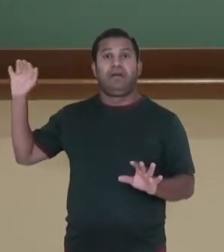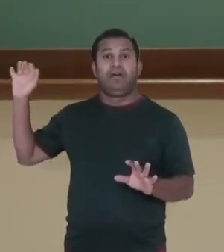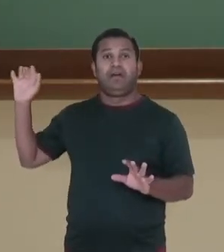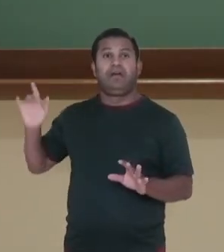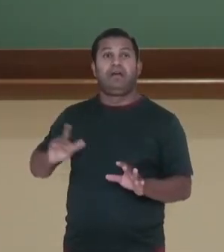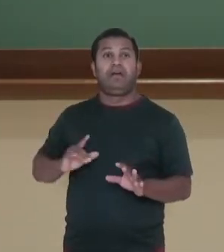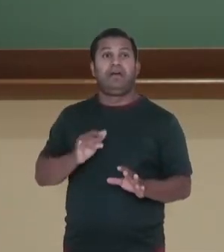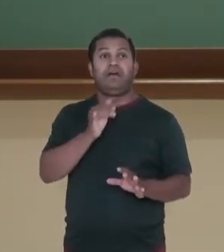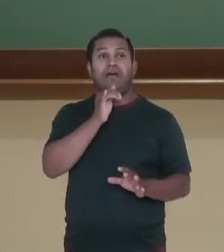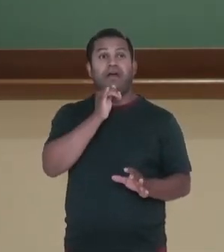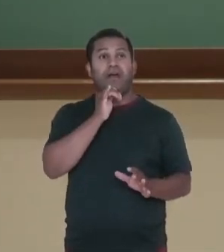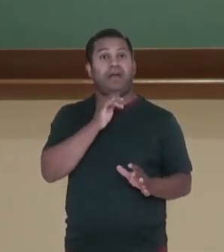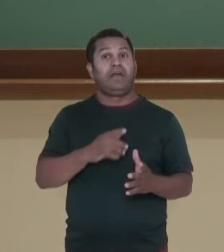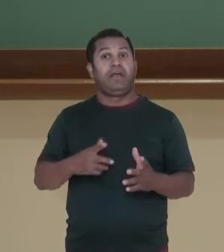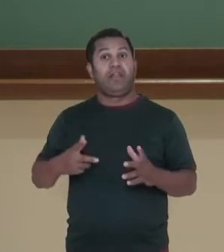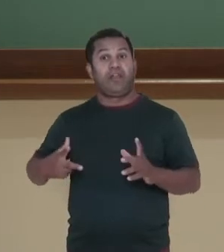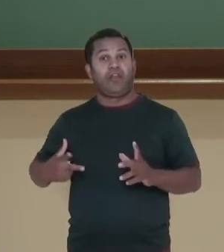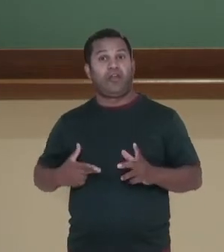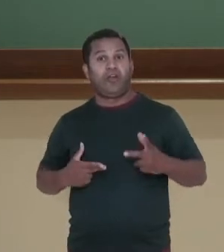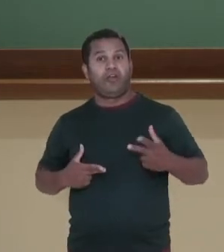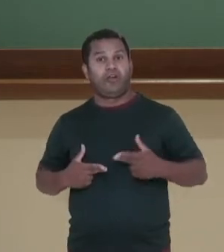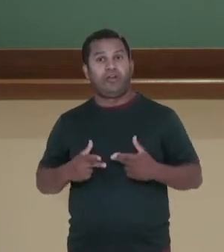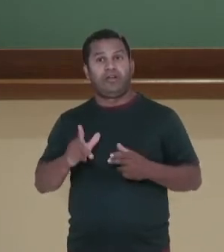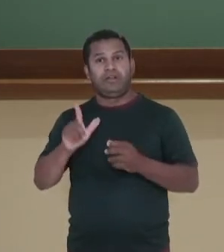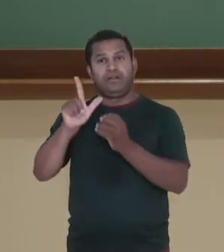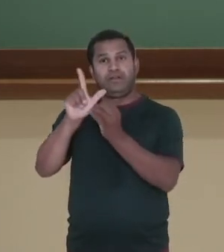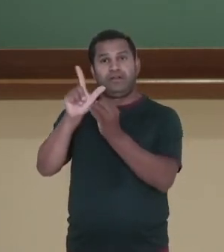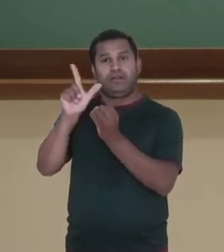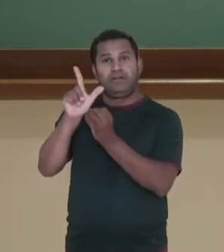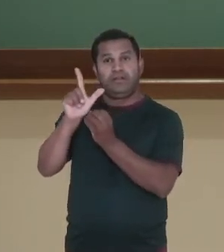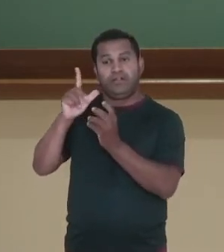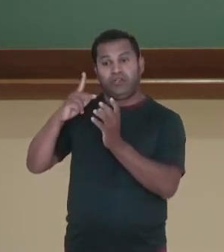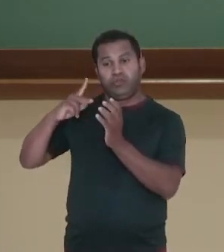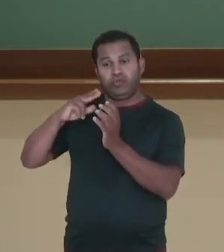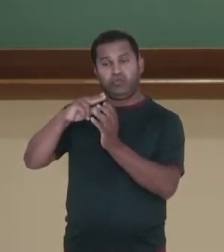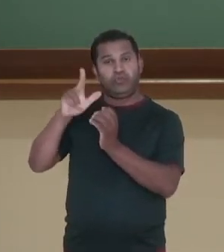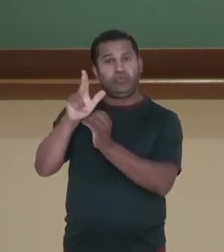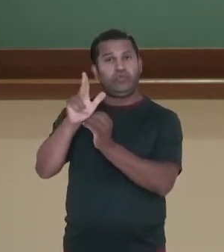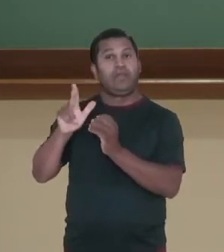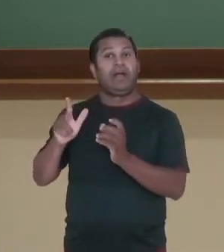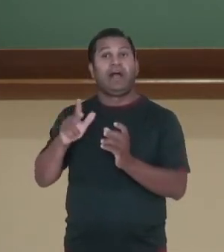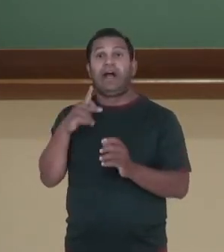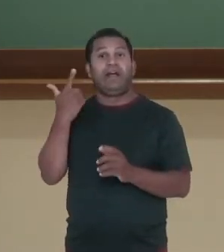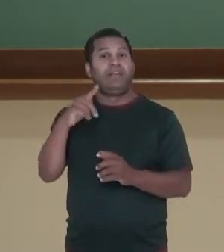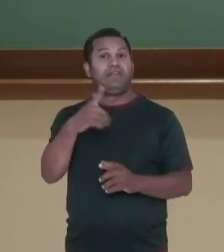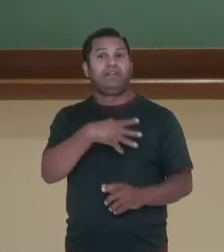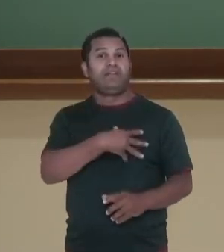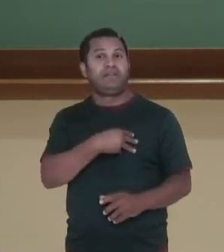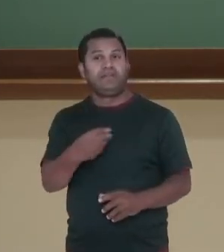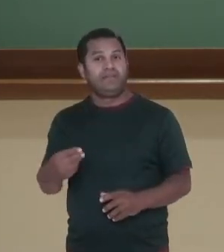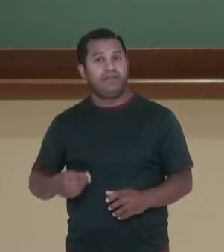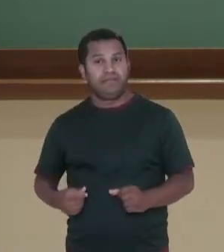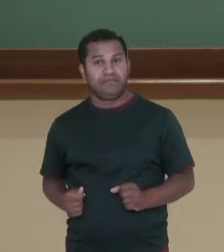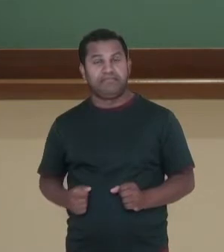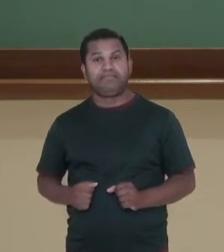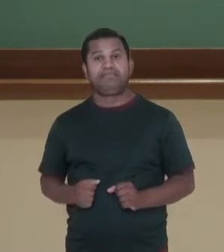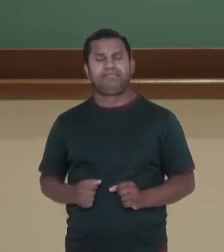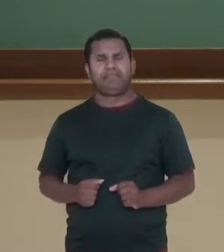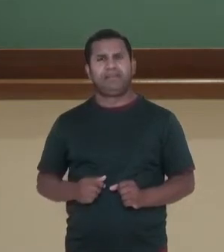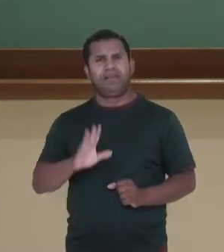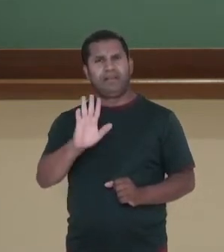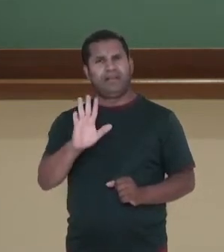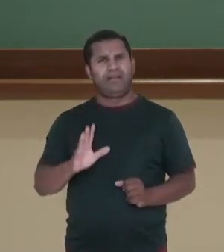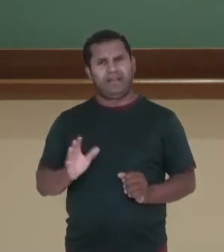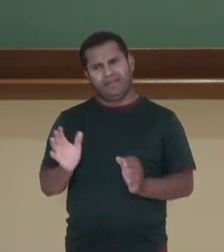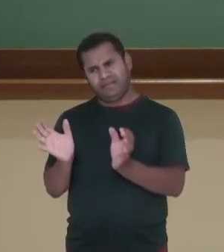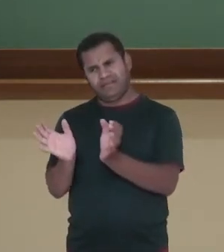compulsória, e a partir desse momento eles não podem mais ter filhos, porque aquele gene não é agradável para mim, né? Então, será que isso é certo? Será